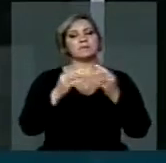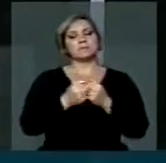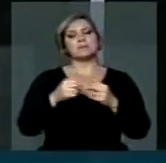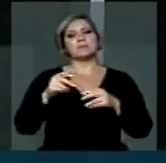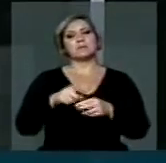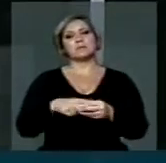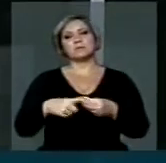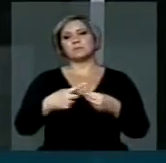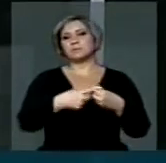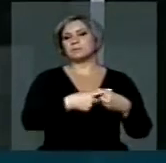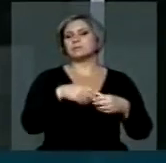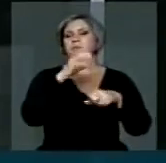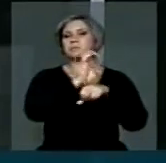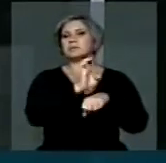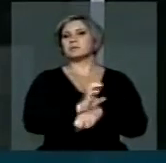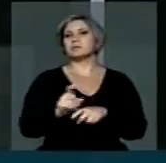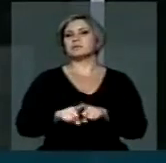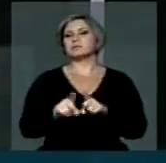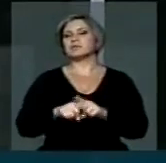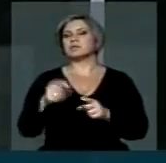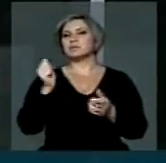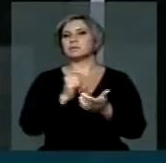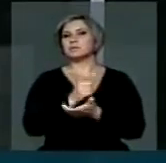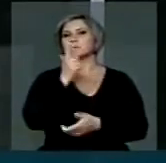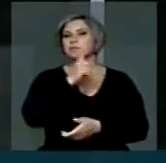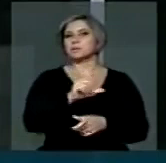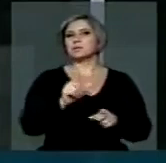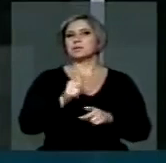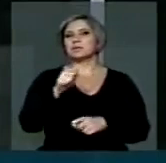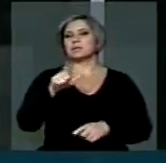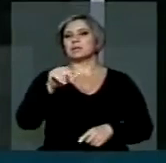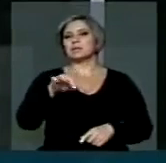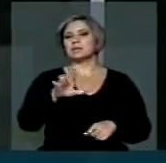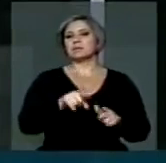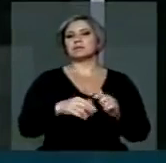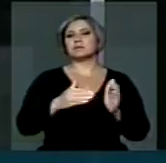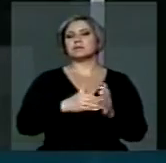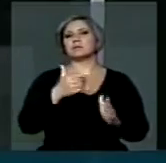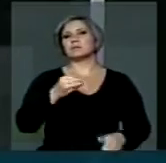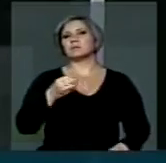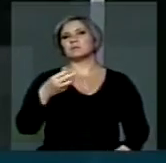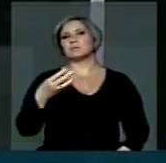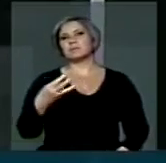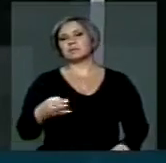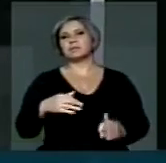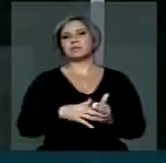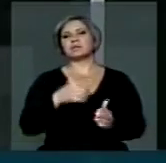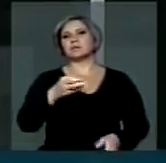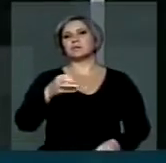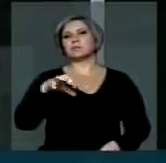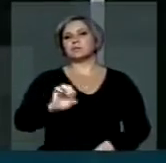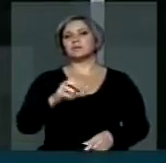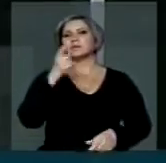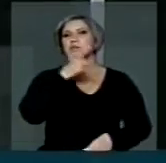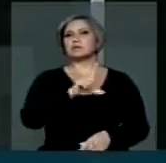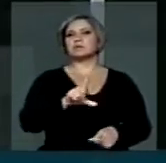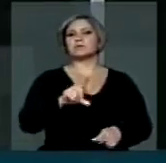Estado. O programa de aquisição de alimentos entre 2003 e 2009 executou